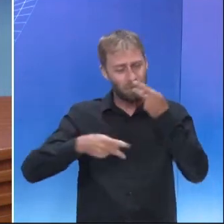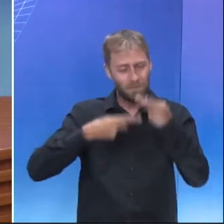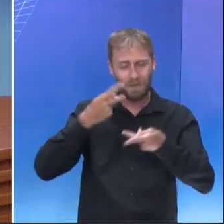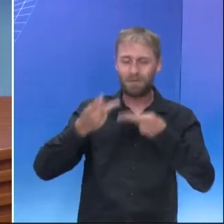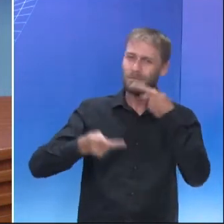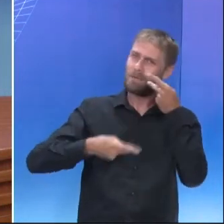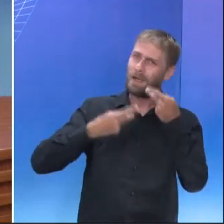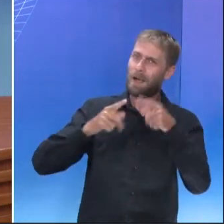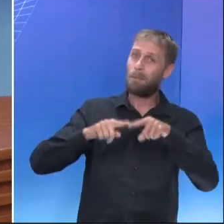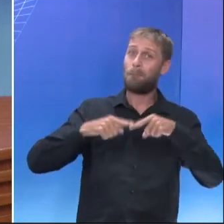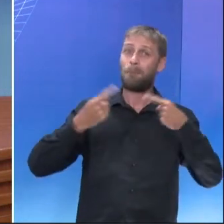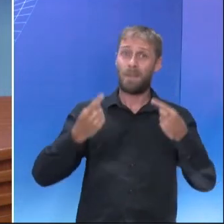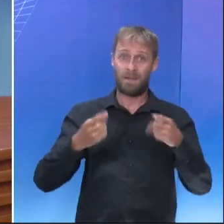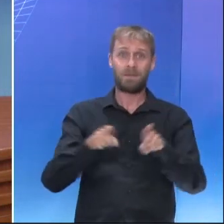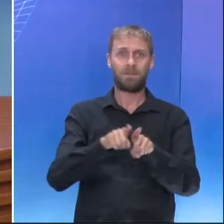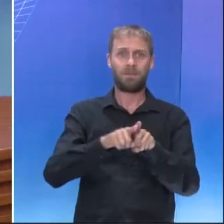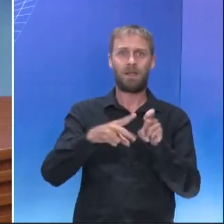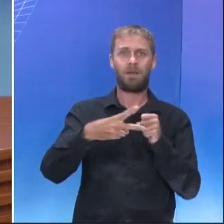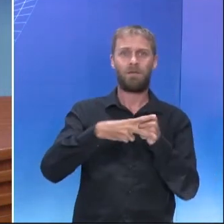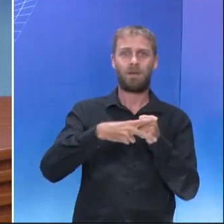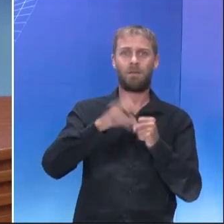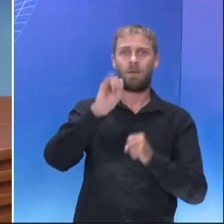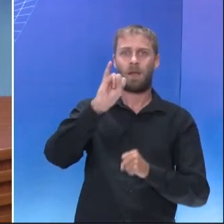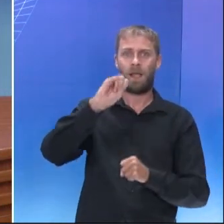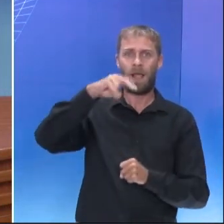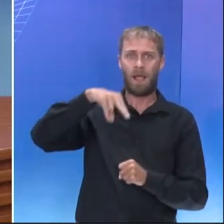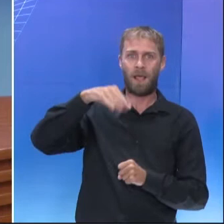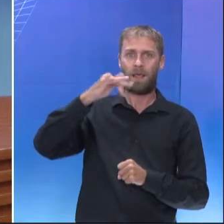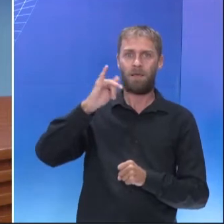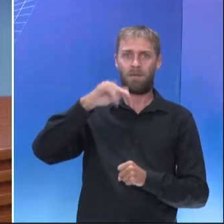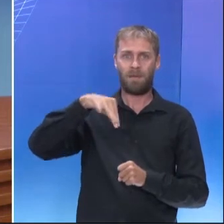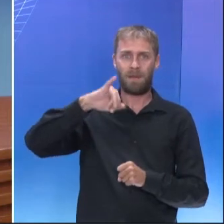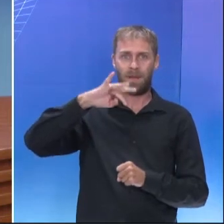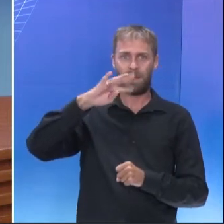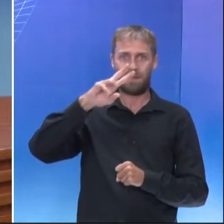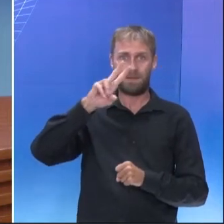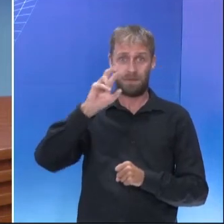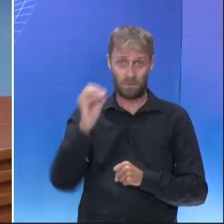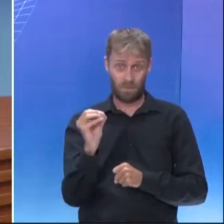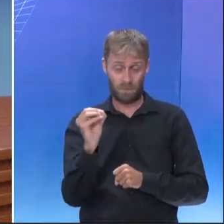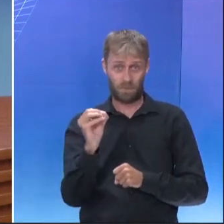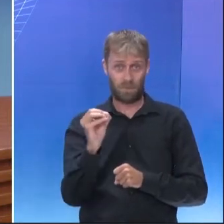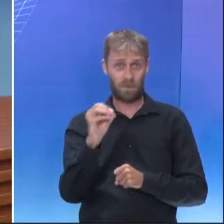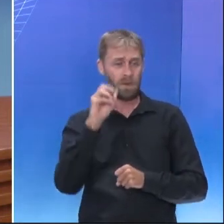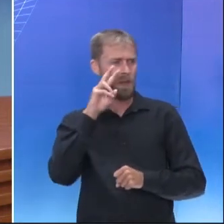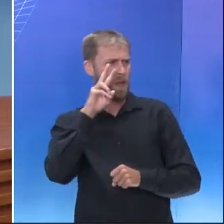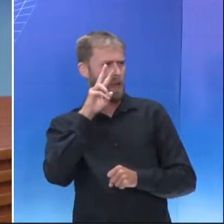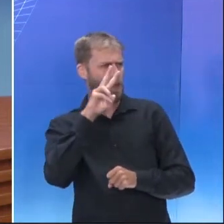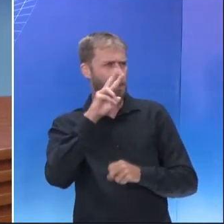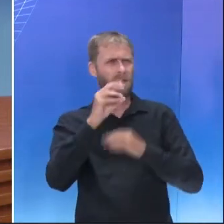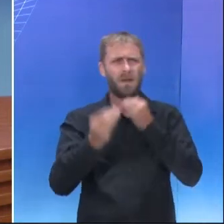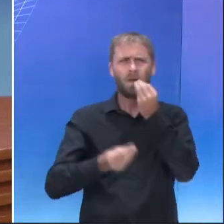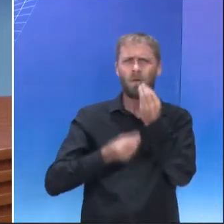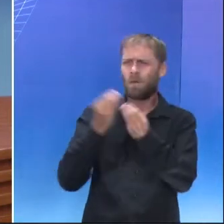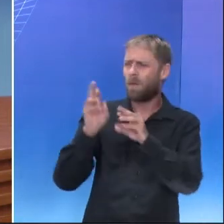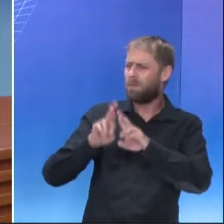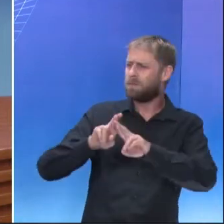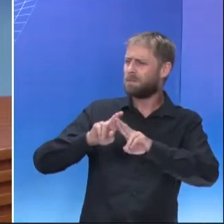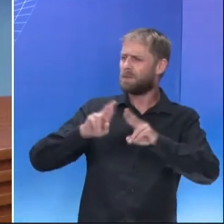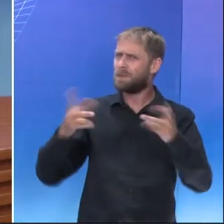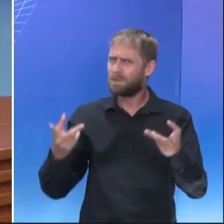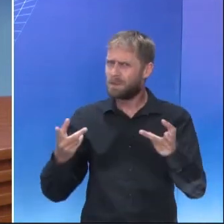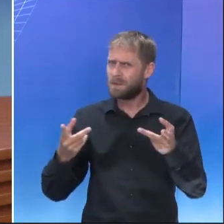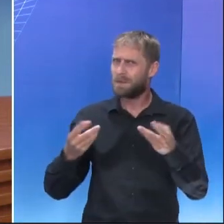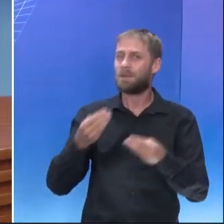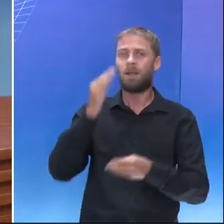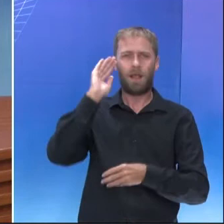mas incluindo o infinitivo, que é para vocês perceberem a diferença de um para o outro e firmarem e fixarem o